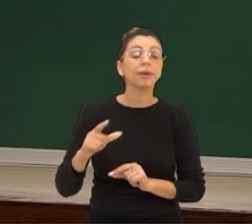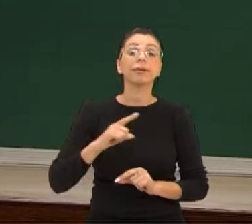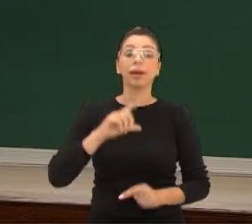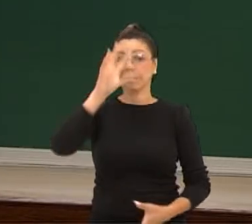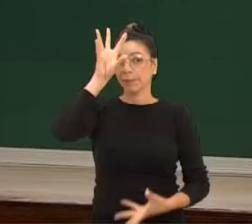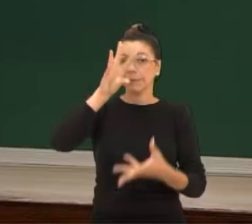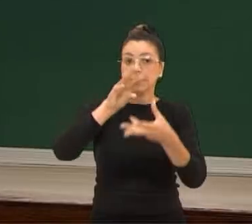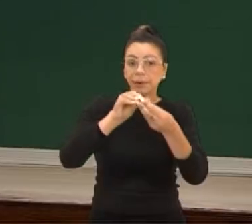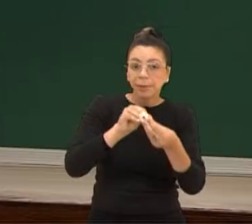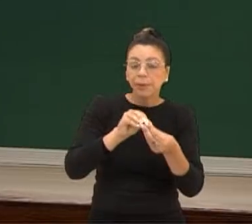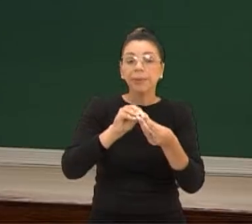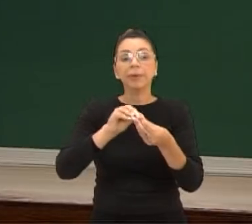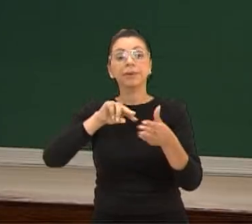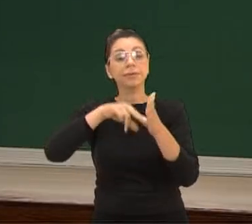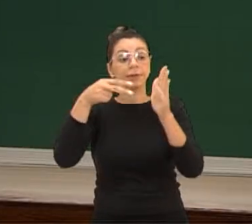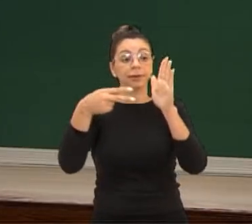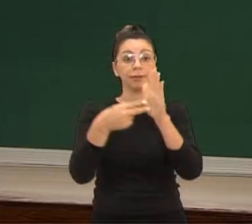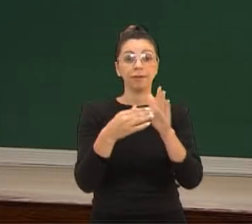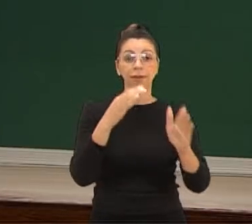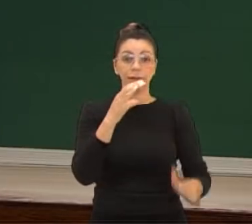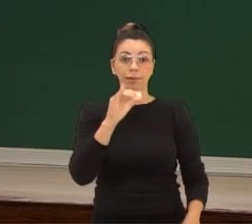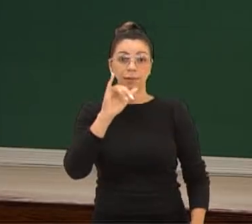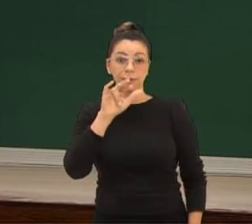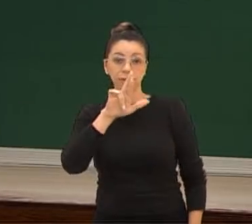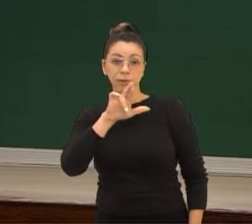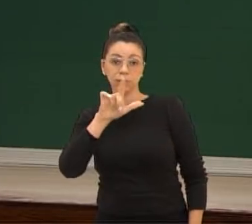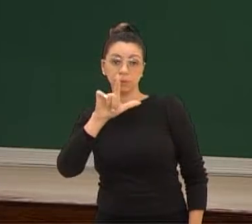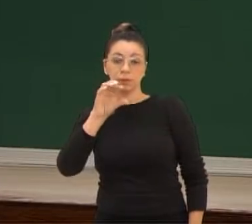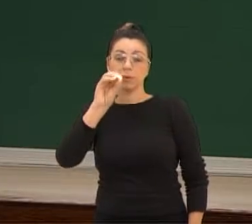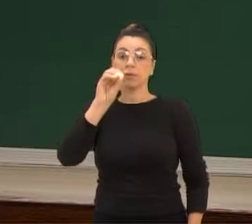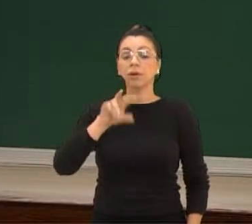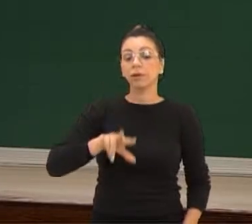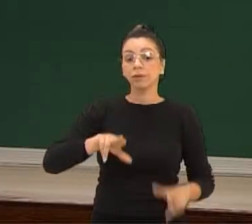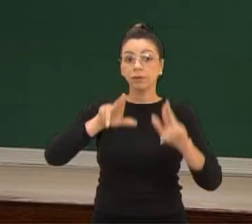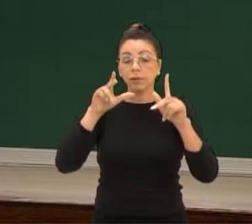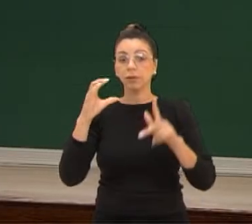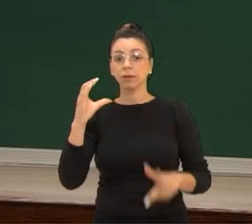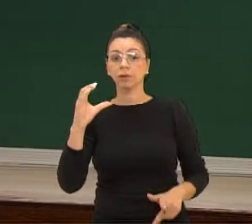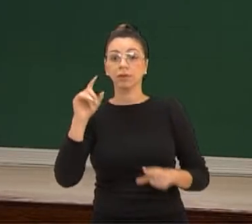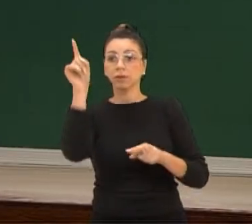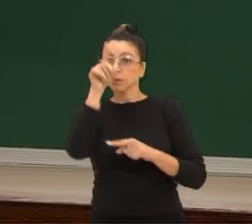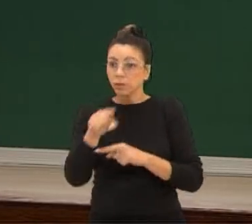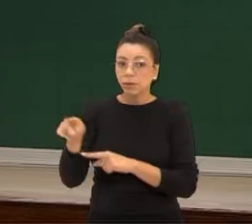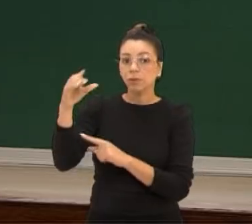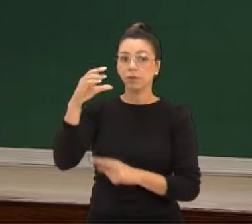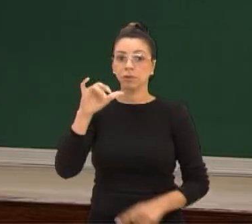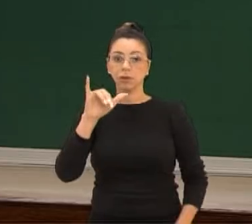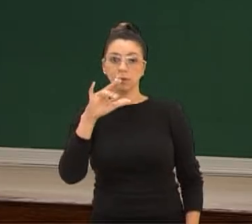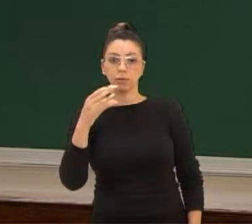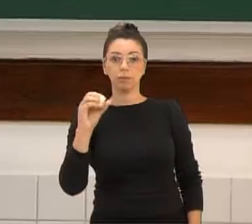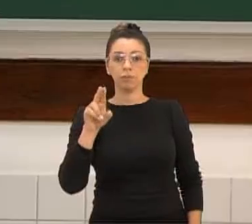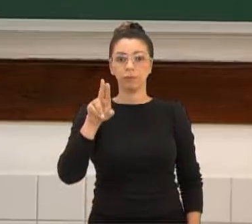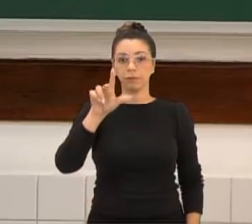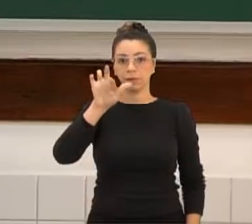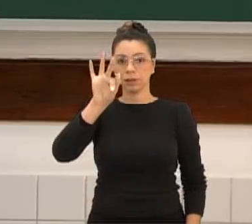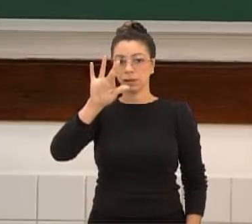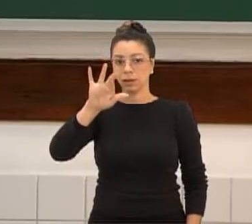noção intuitiva do que é círculo, diferença entre círculo e circunferência, tá? Nós vamos, então,